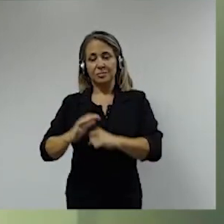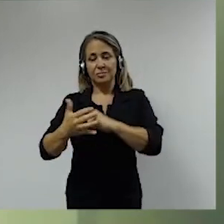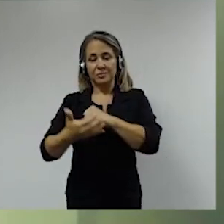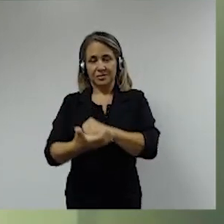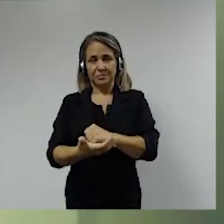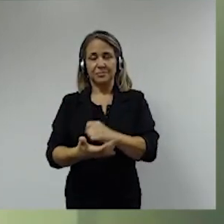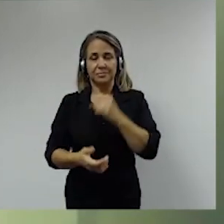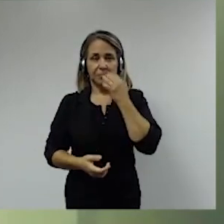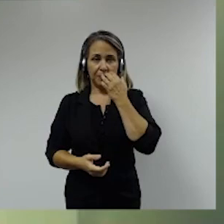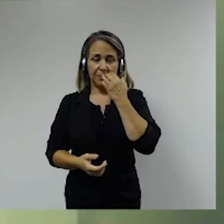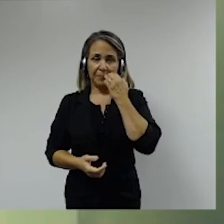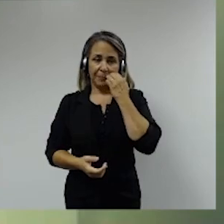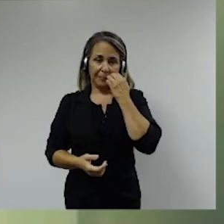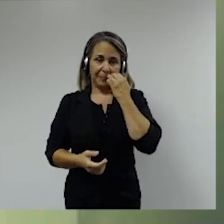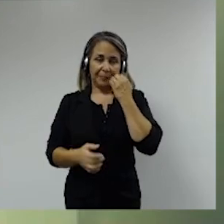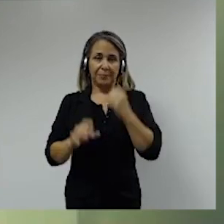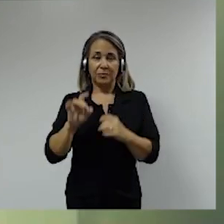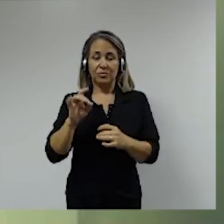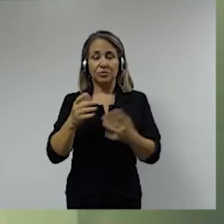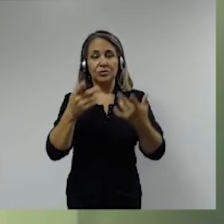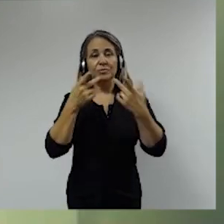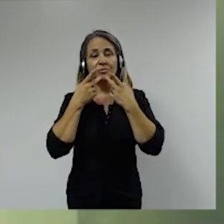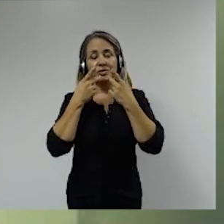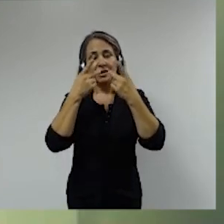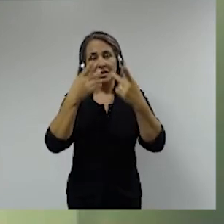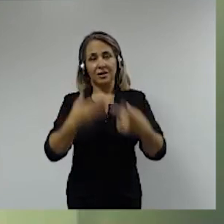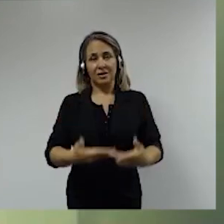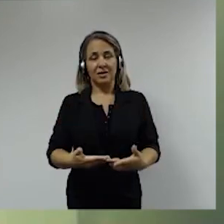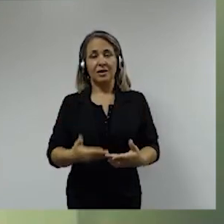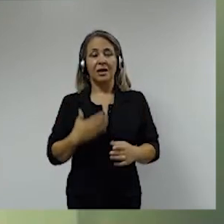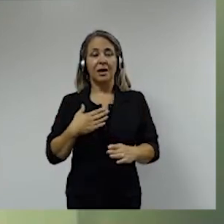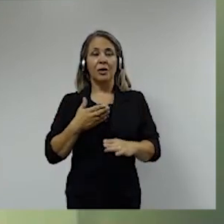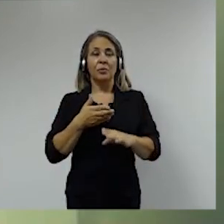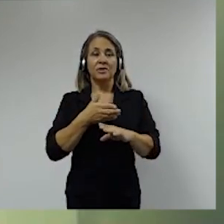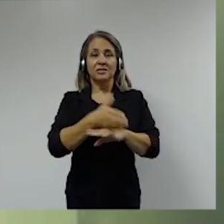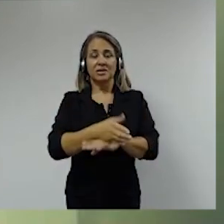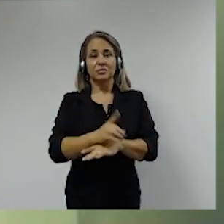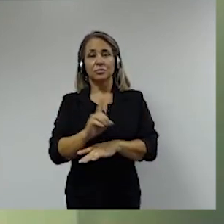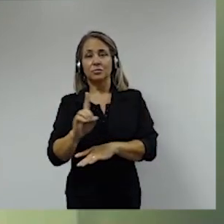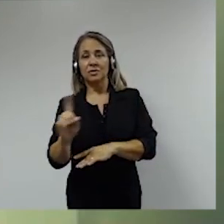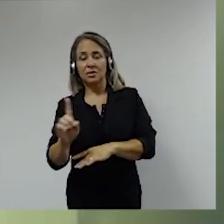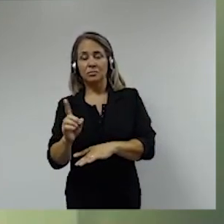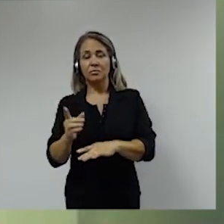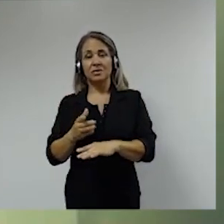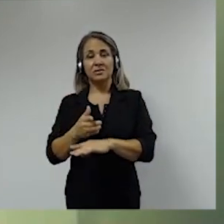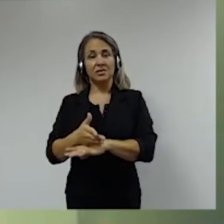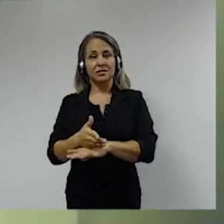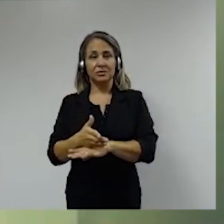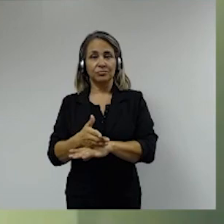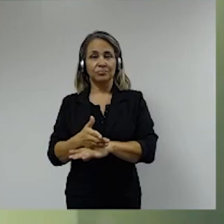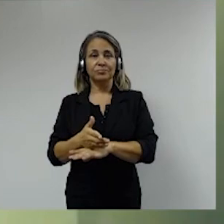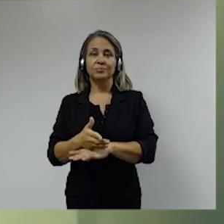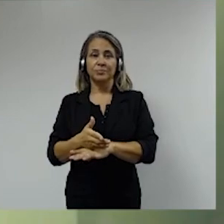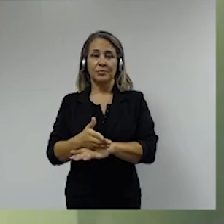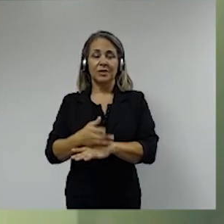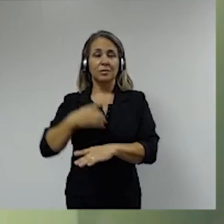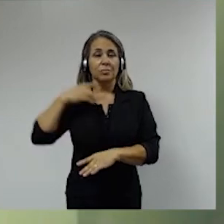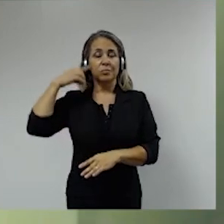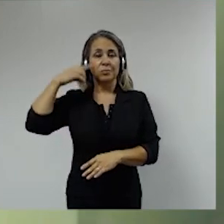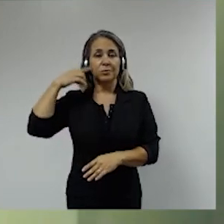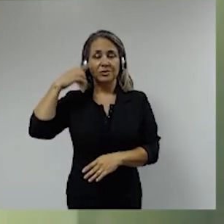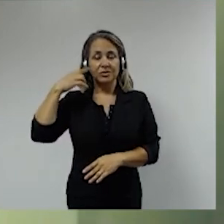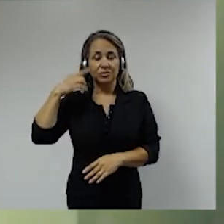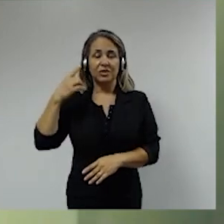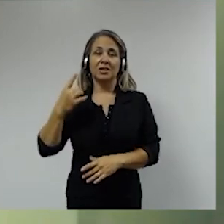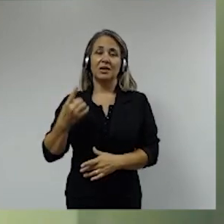pandemia. Eu vou me ater aqui um pouquinho ao acesso ou não acesso dos advogados e